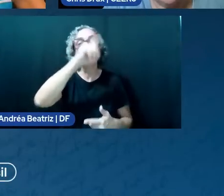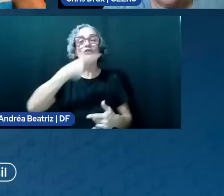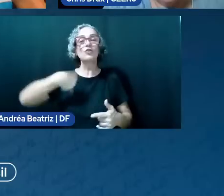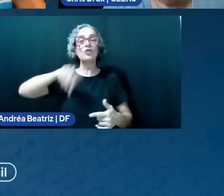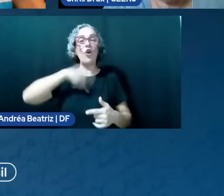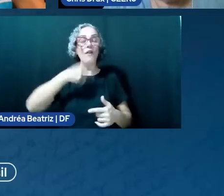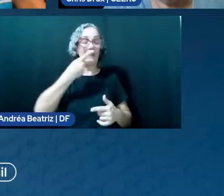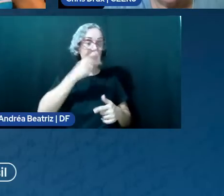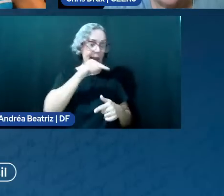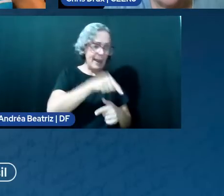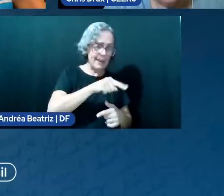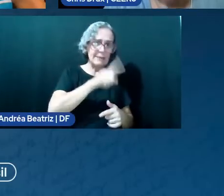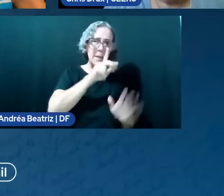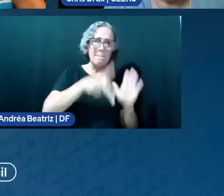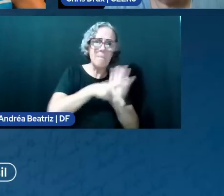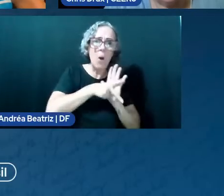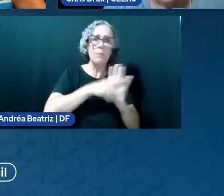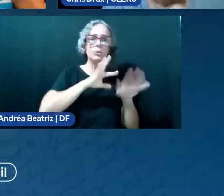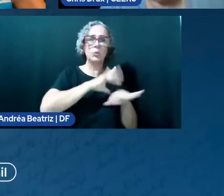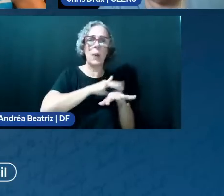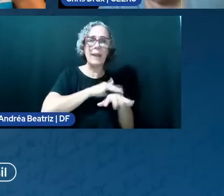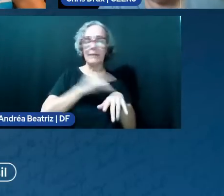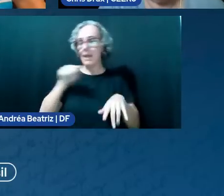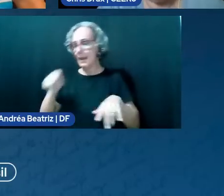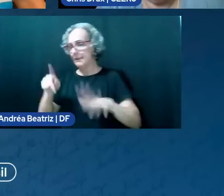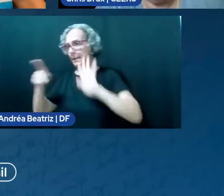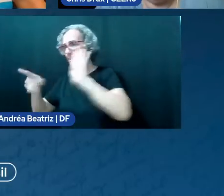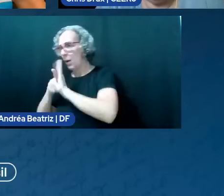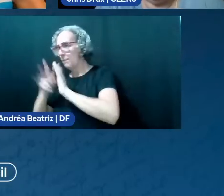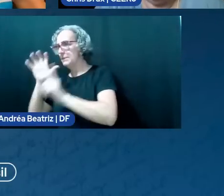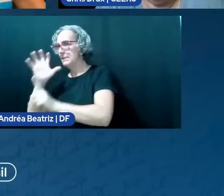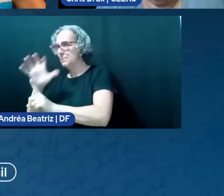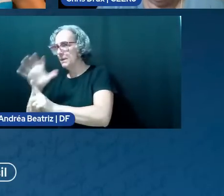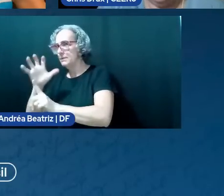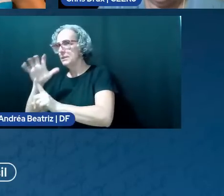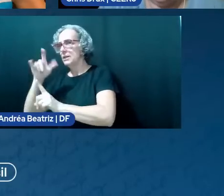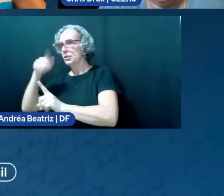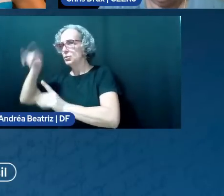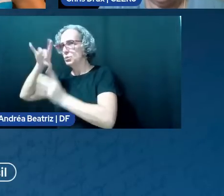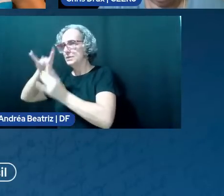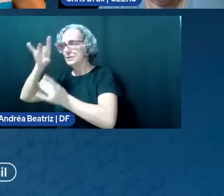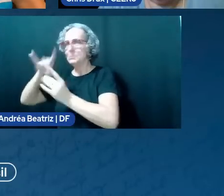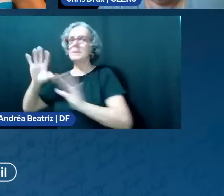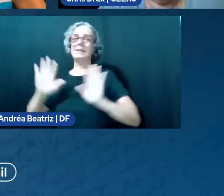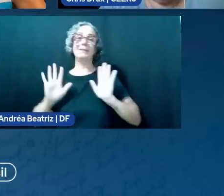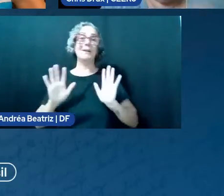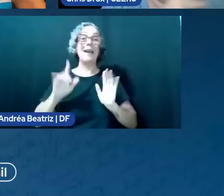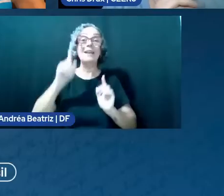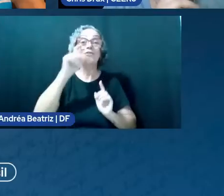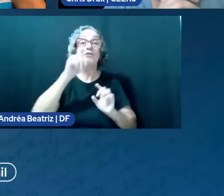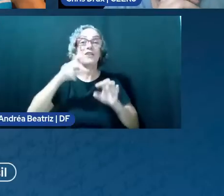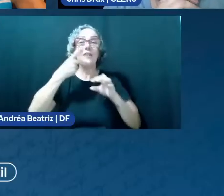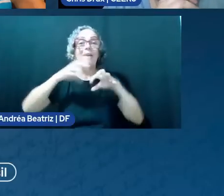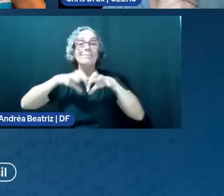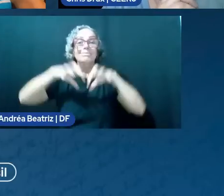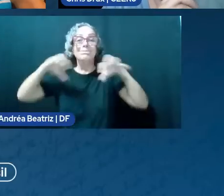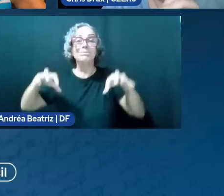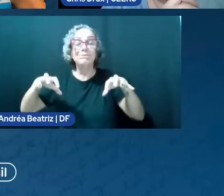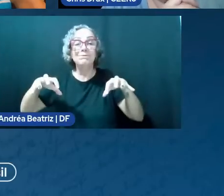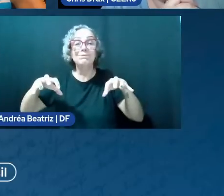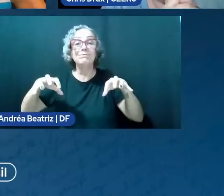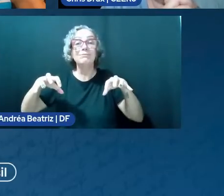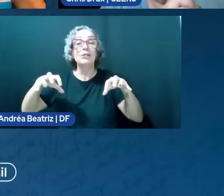e onde começa o outro. Mas a gente pode dizer que sim, né? Que as interferências espirituais estão sempre bastante